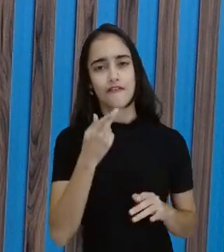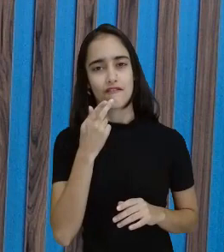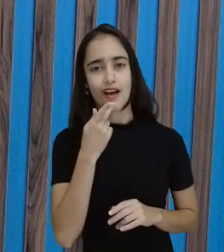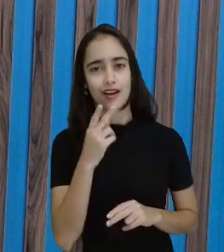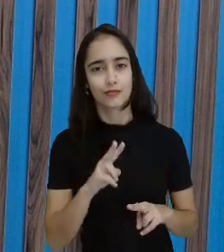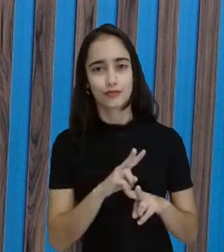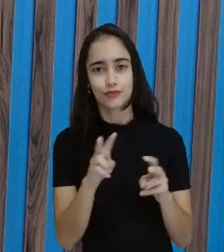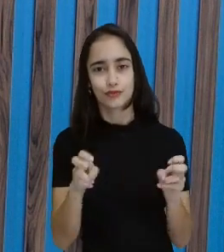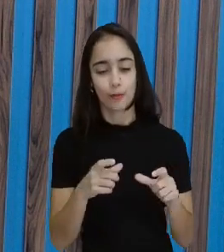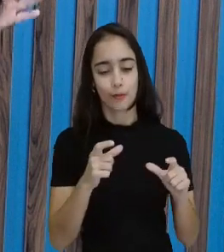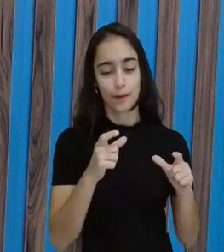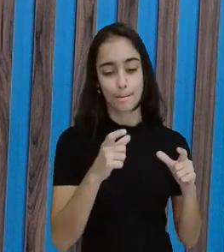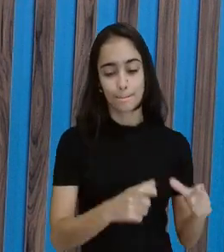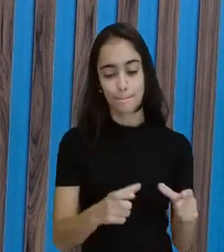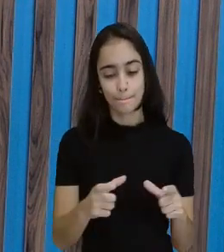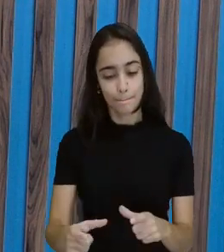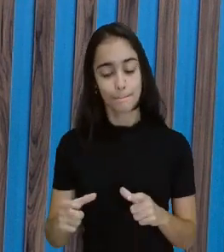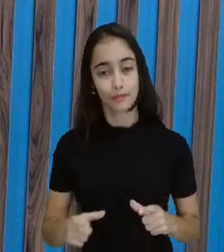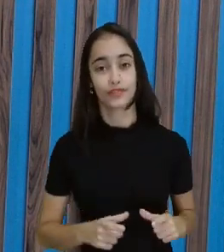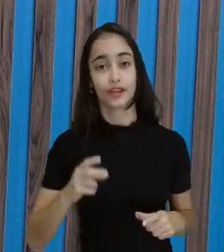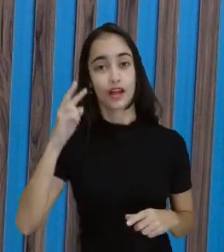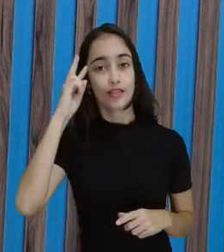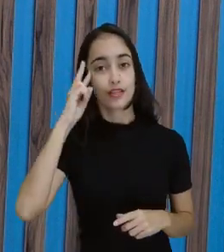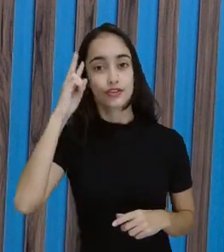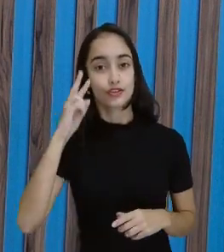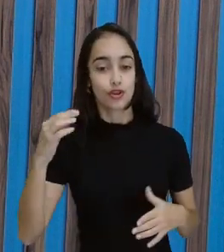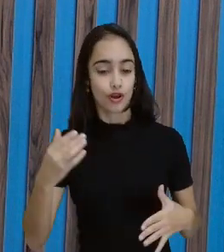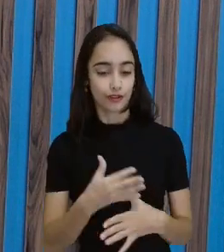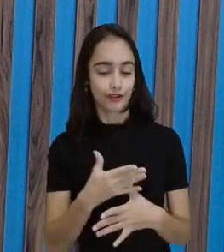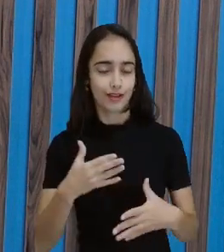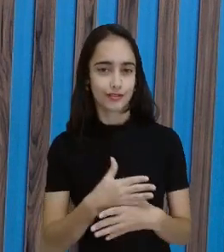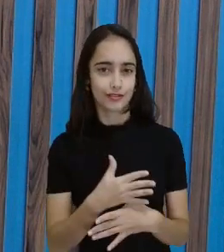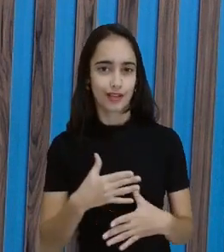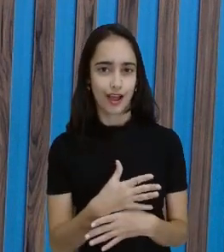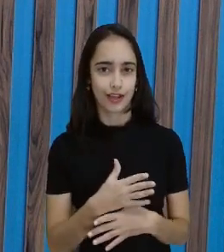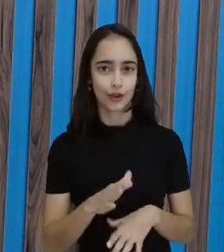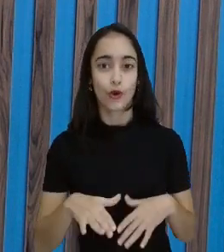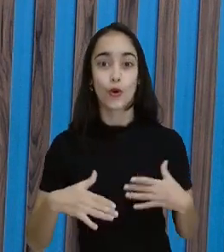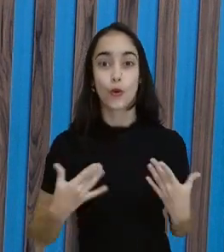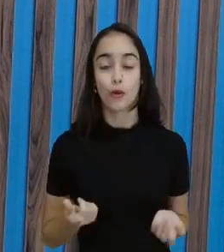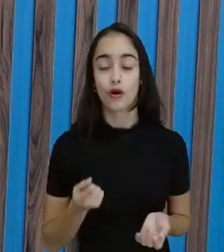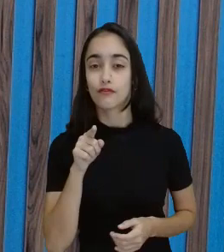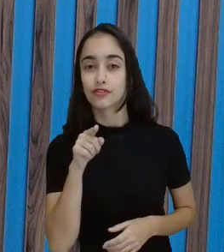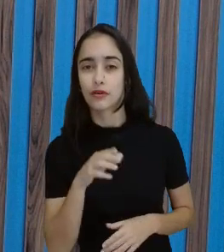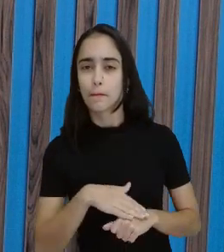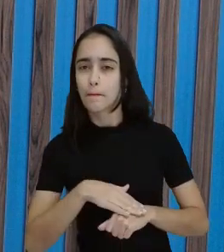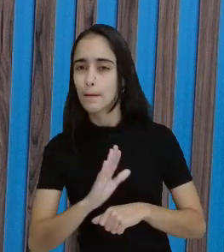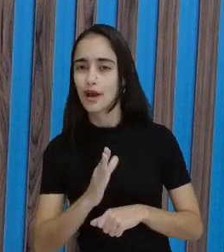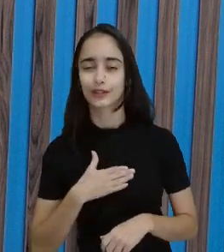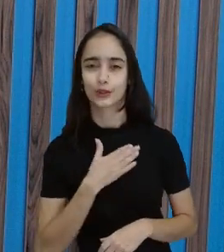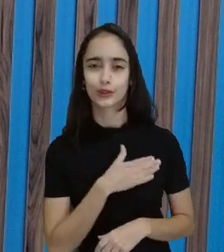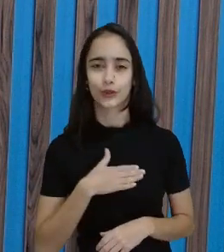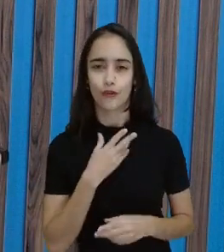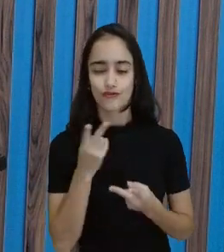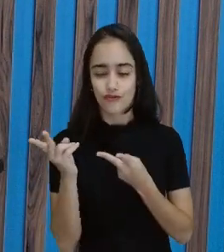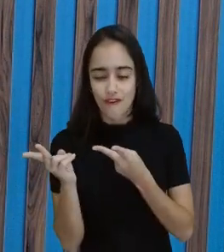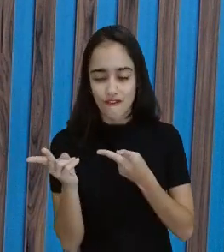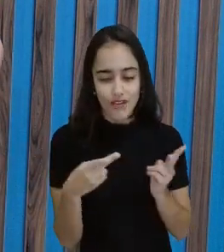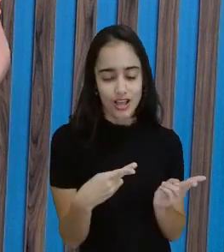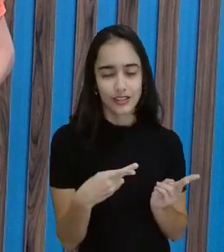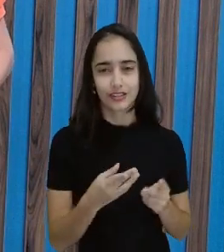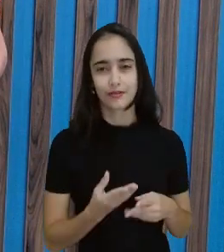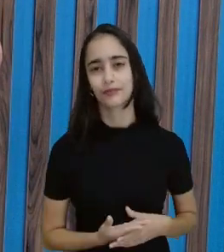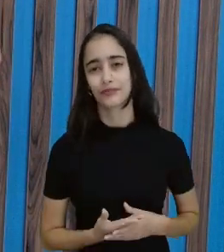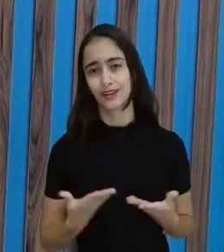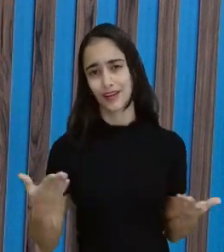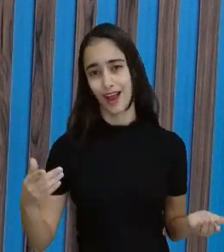os lugares daquela cidade, quais pontos históricos você mais gosta de visitar, tá? Aqui na aula de